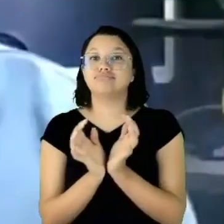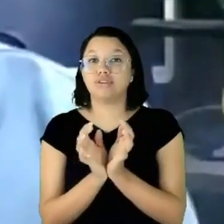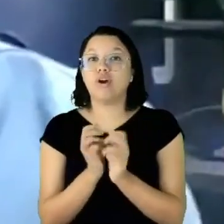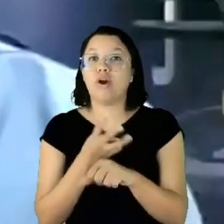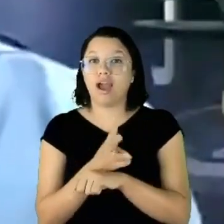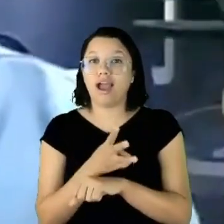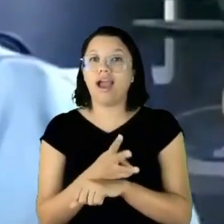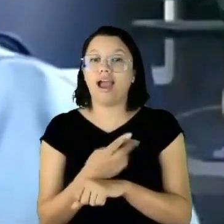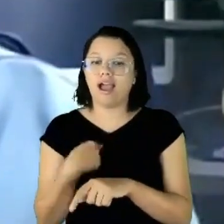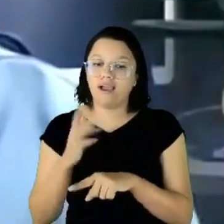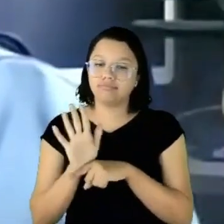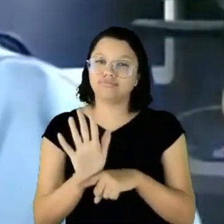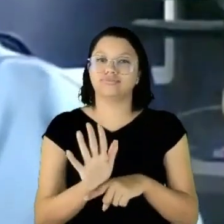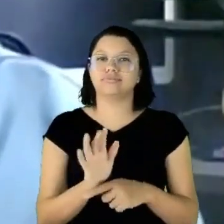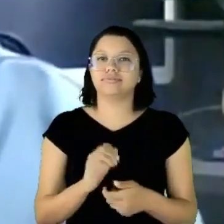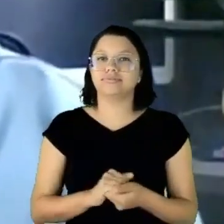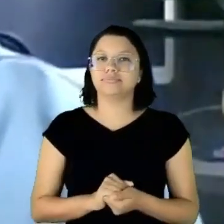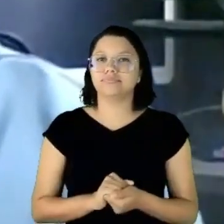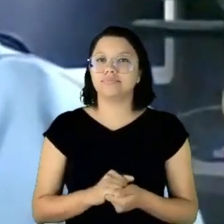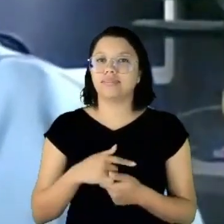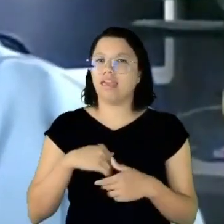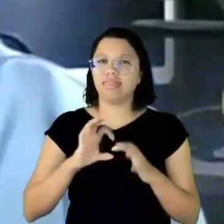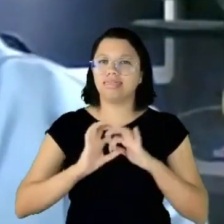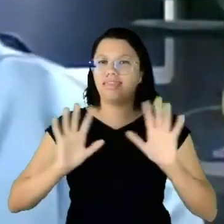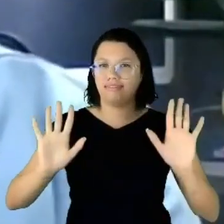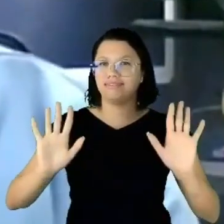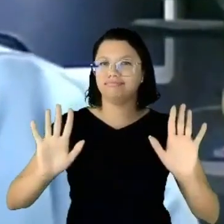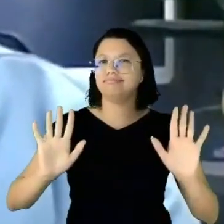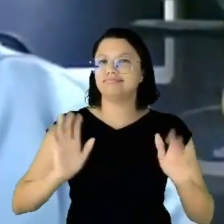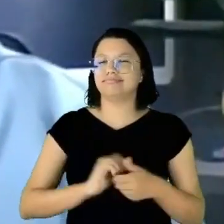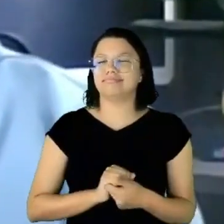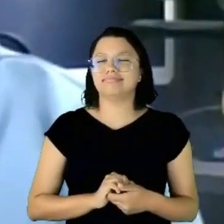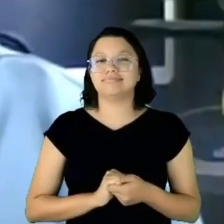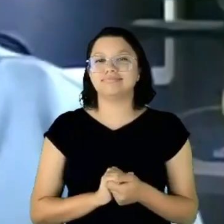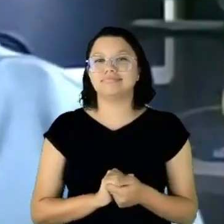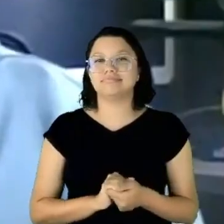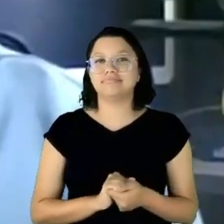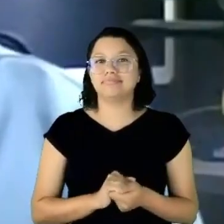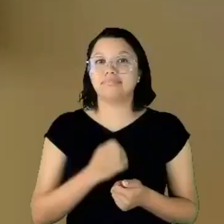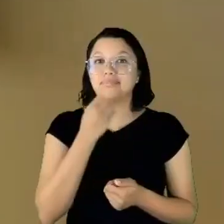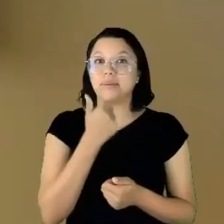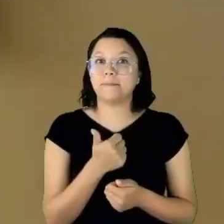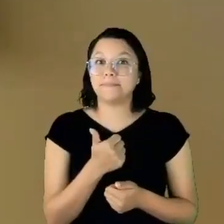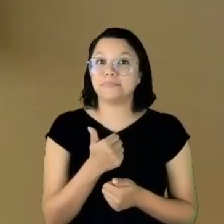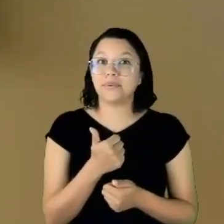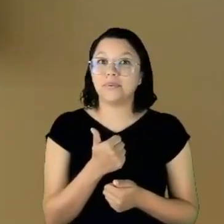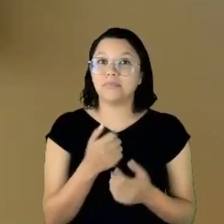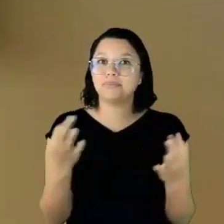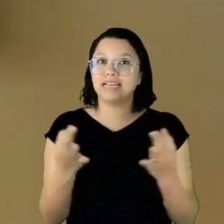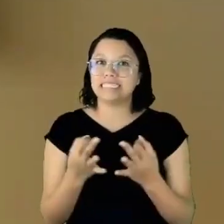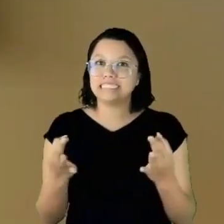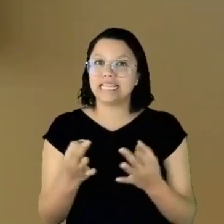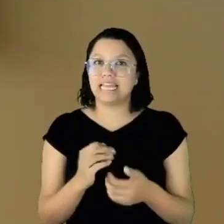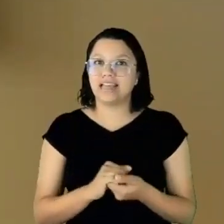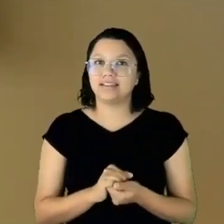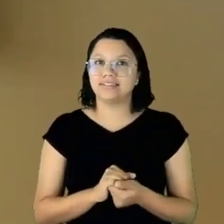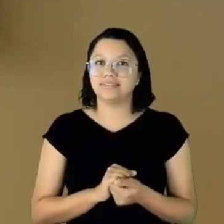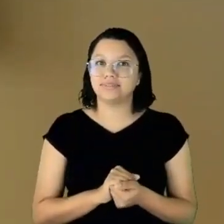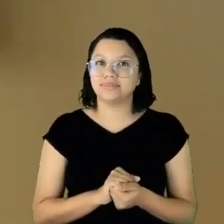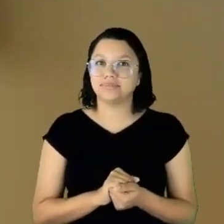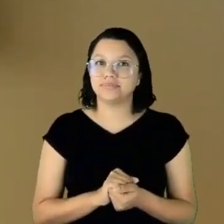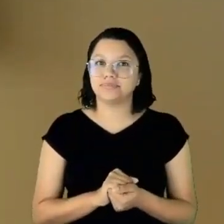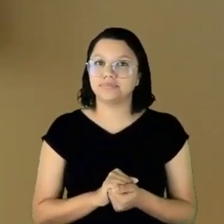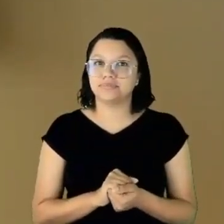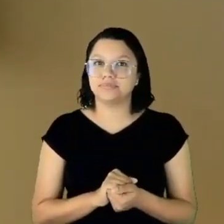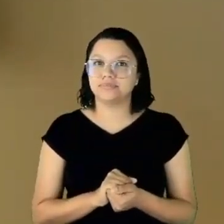dando minha ajuda estou à disposição de vocês muito bom excelente excelente ideia